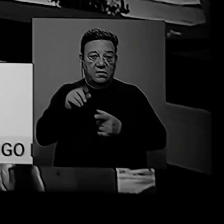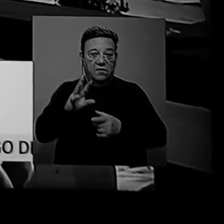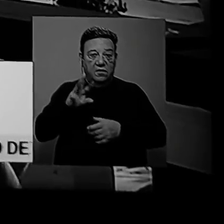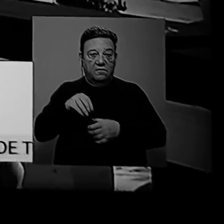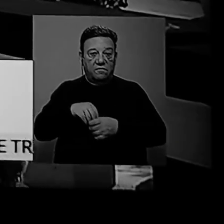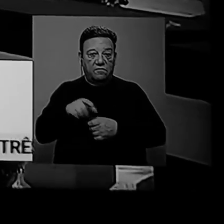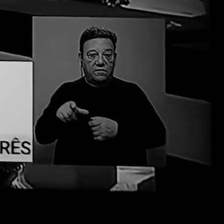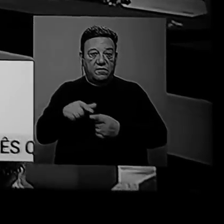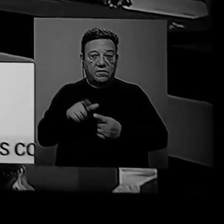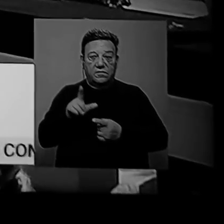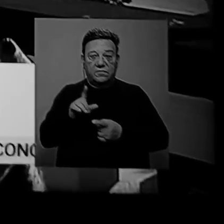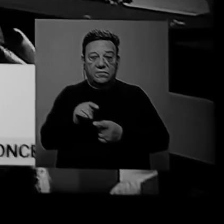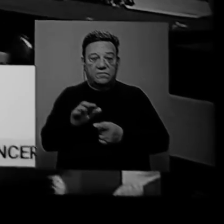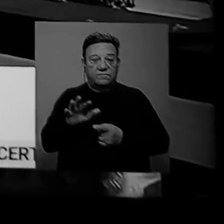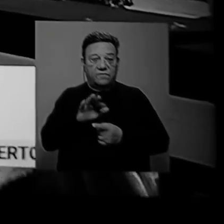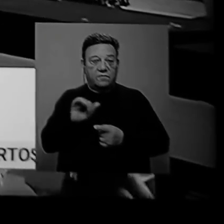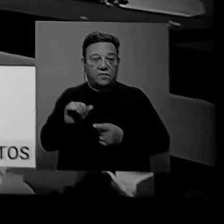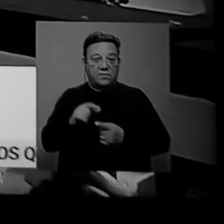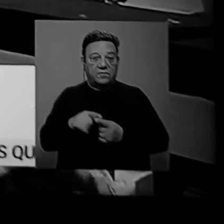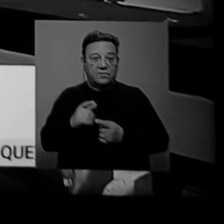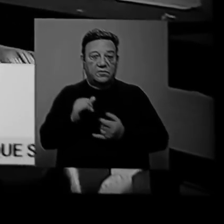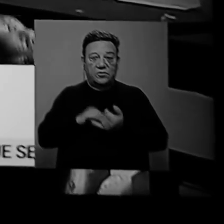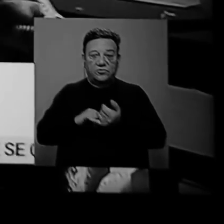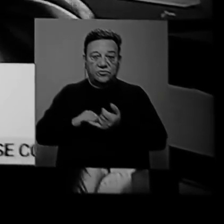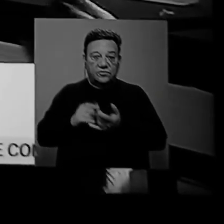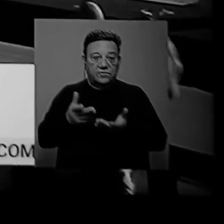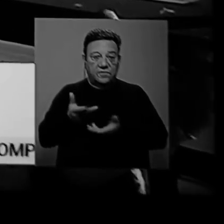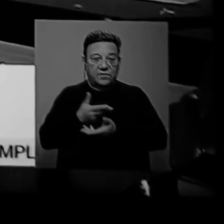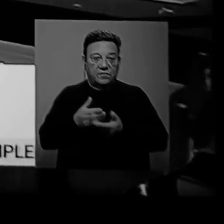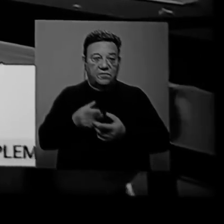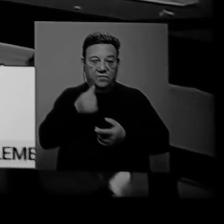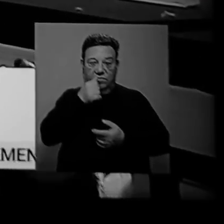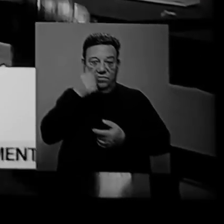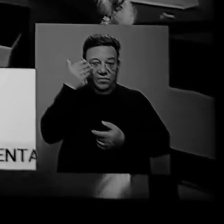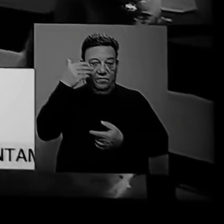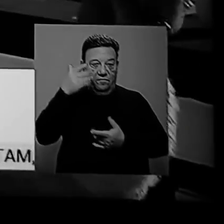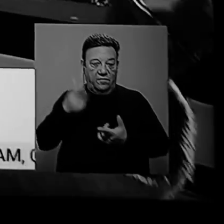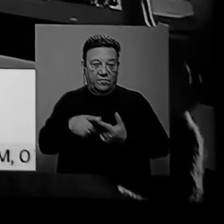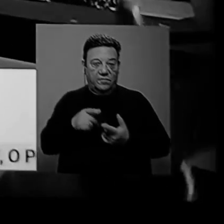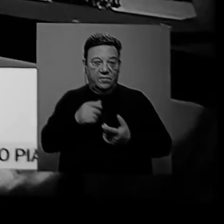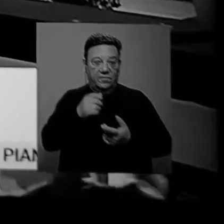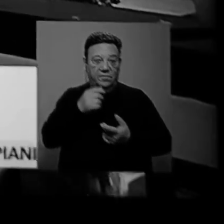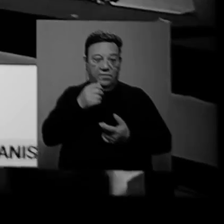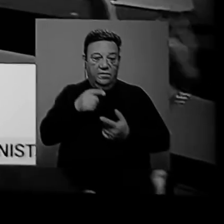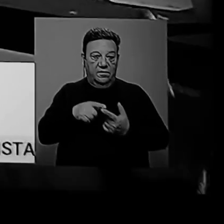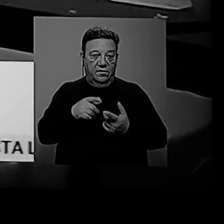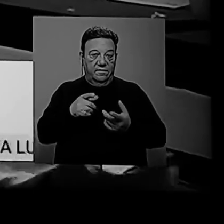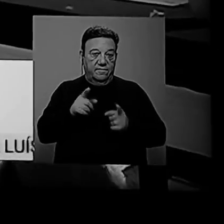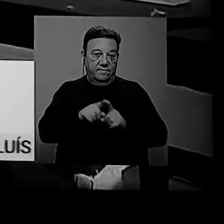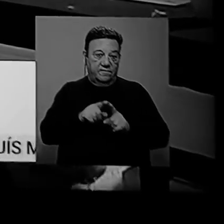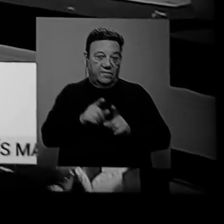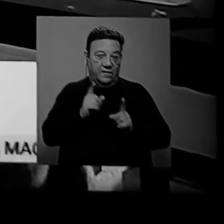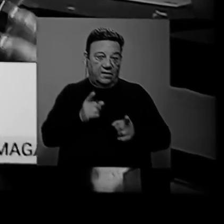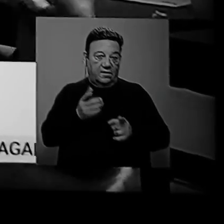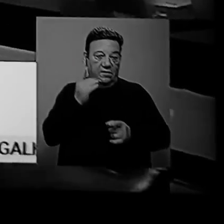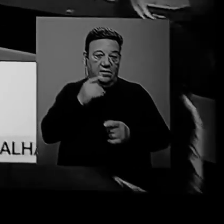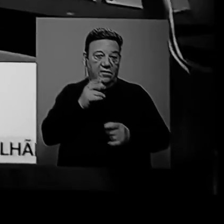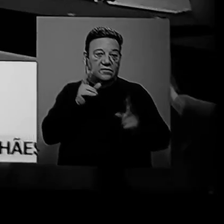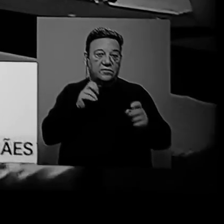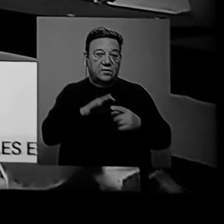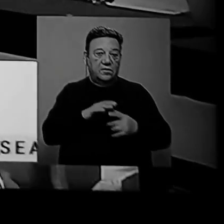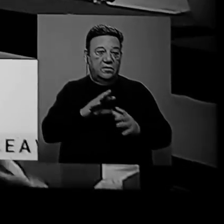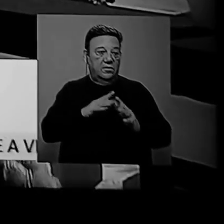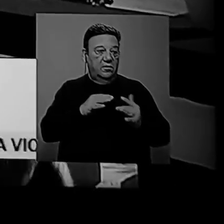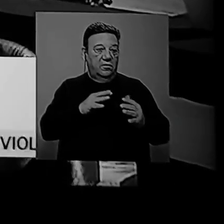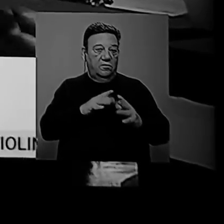suas formas de associativismo, de divertimento, de recreio, como eram as questões da